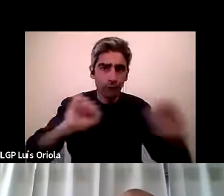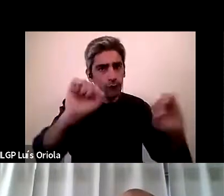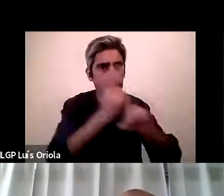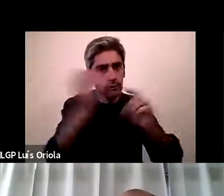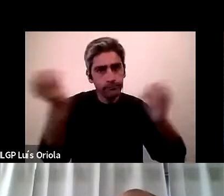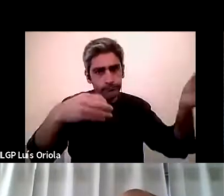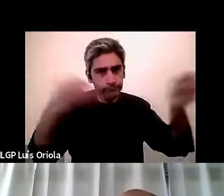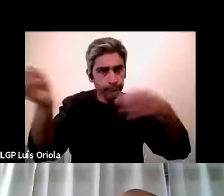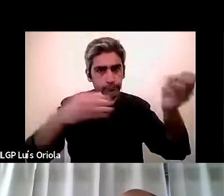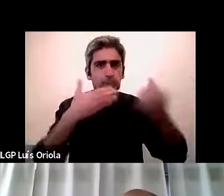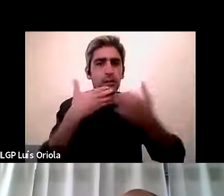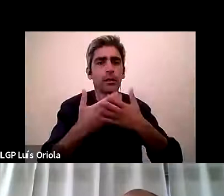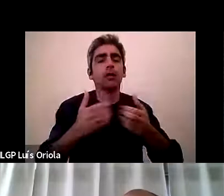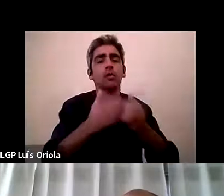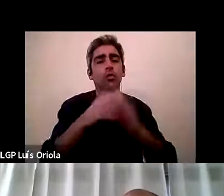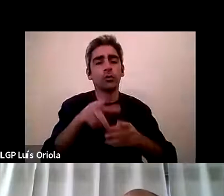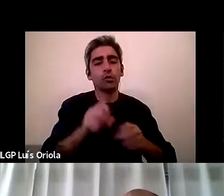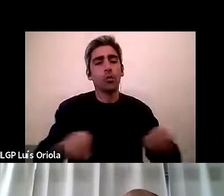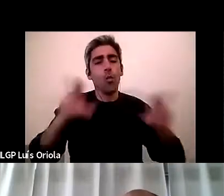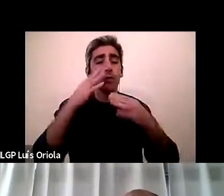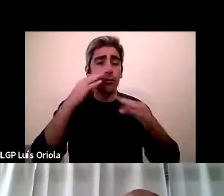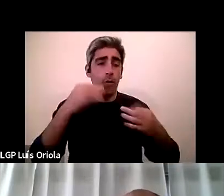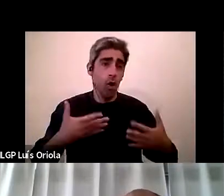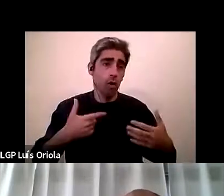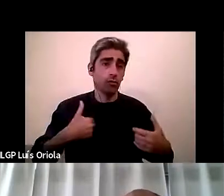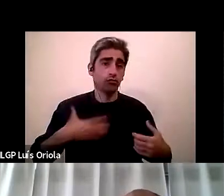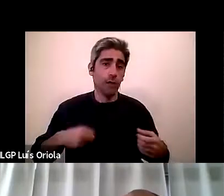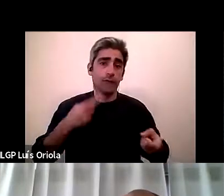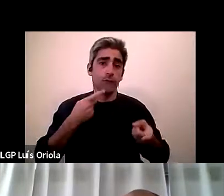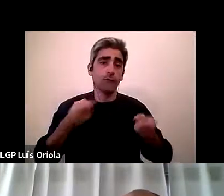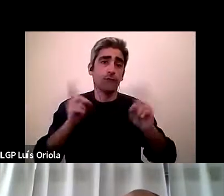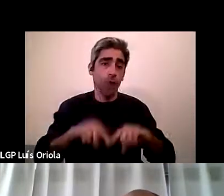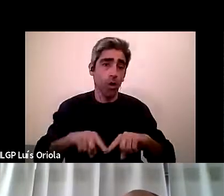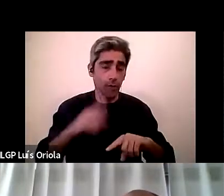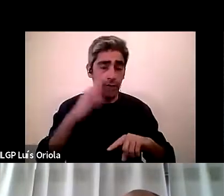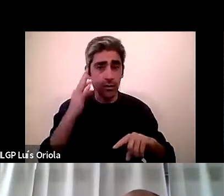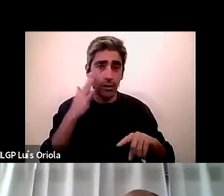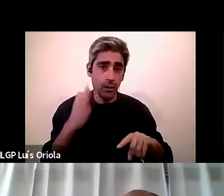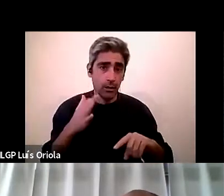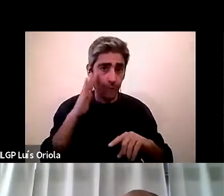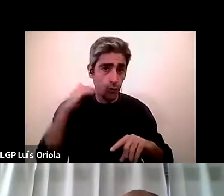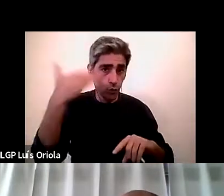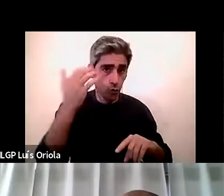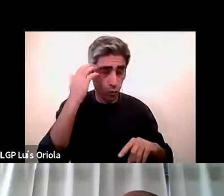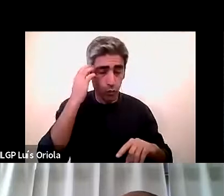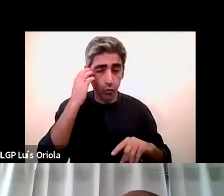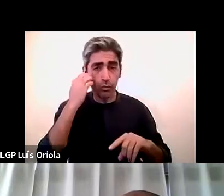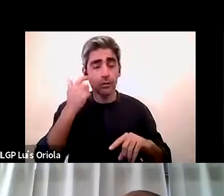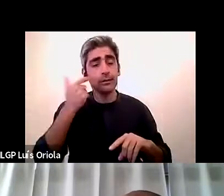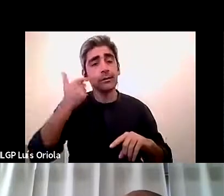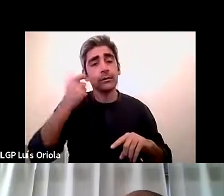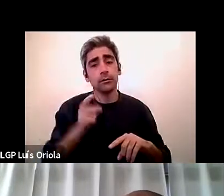que este novo normal que gostaríamos de atingir no futuro será